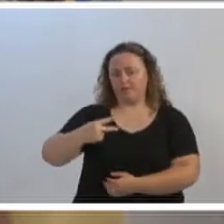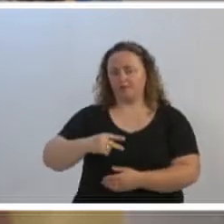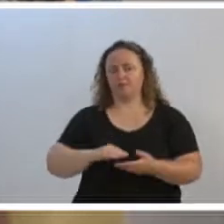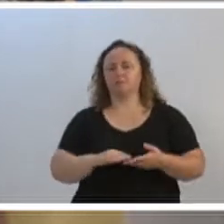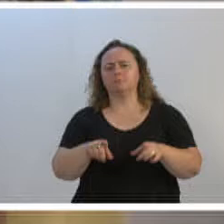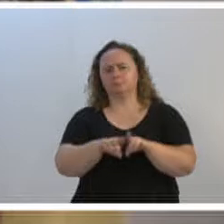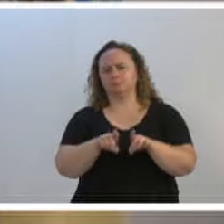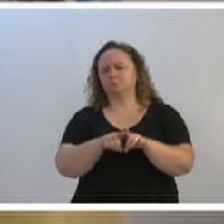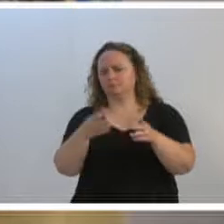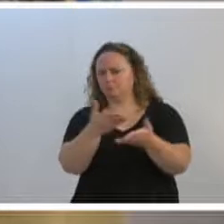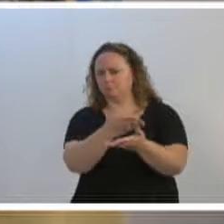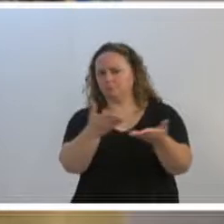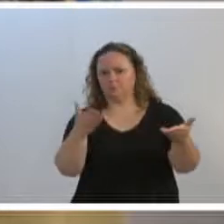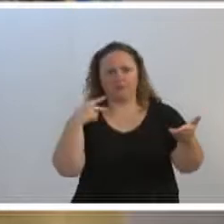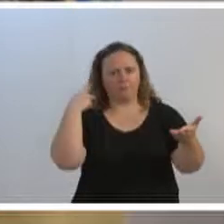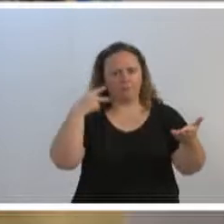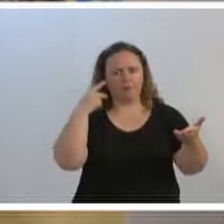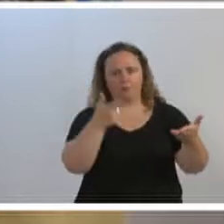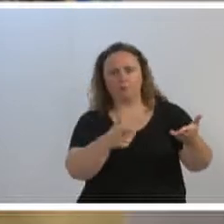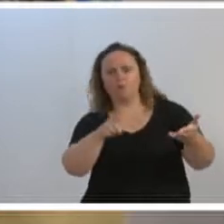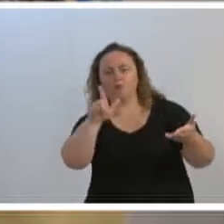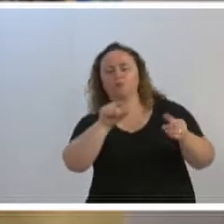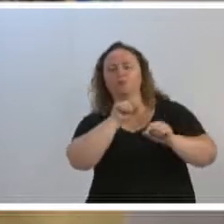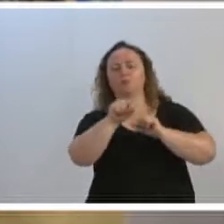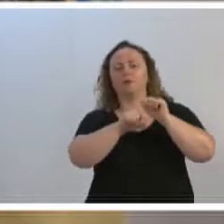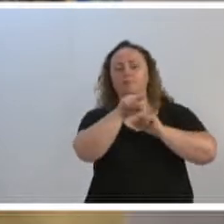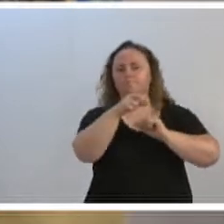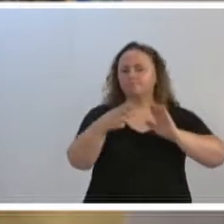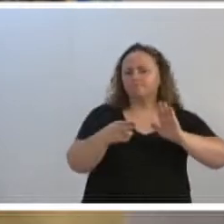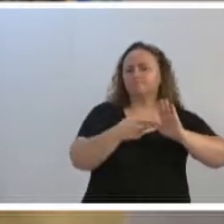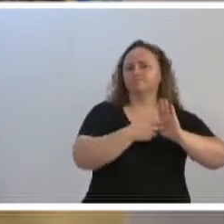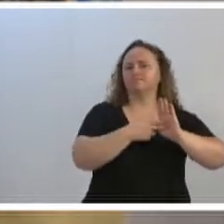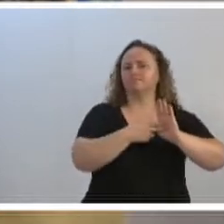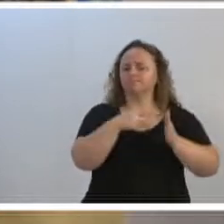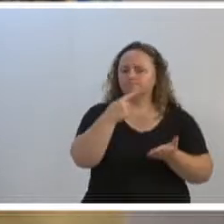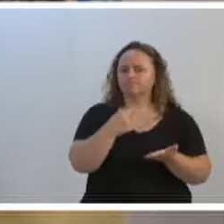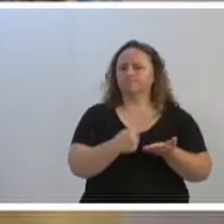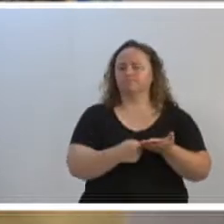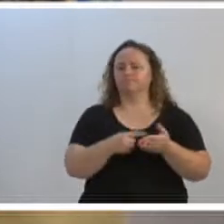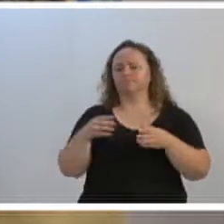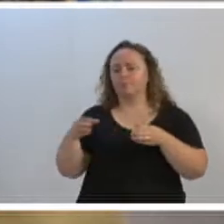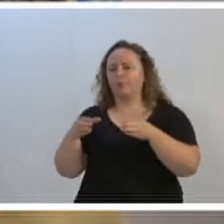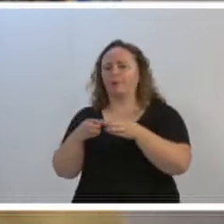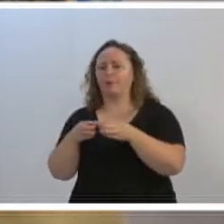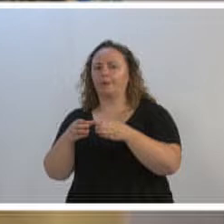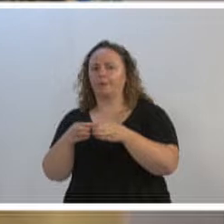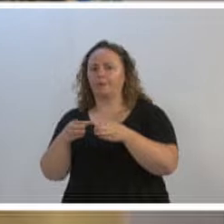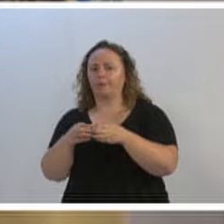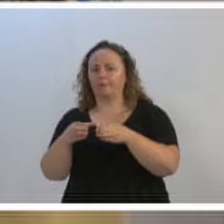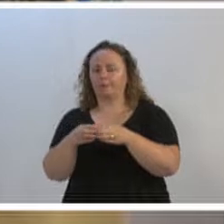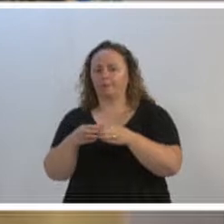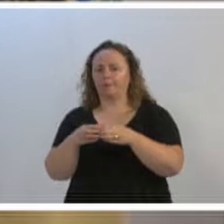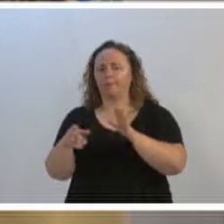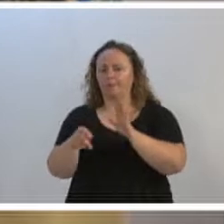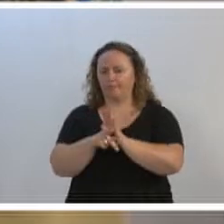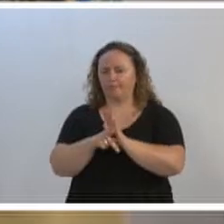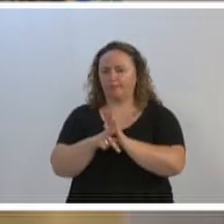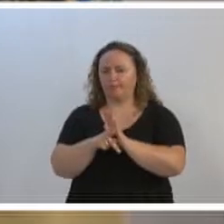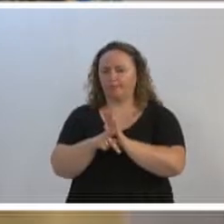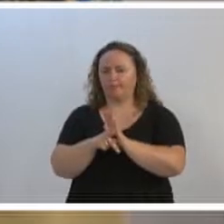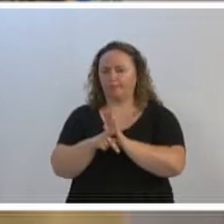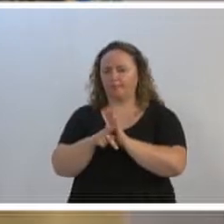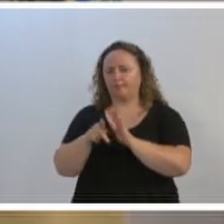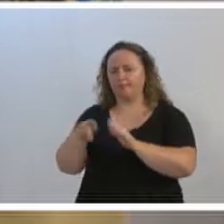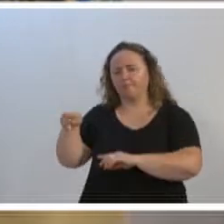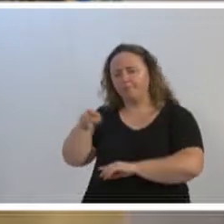estavam presentes, assumiram um compromisso com a categoria de fazer uma reunião com o Executivo e com o